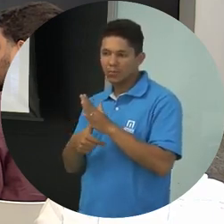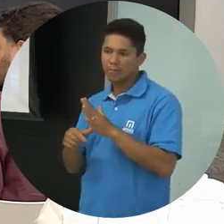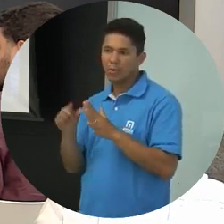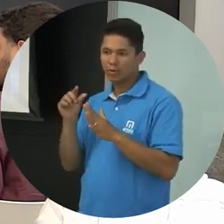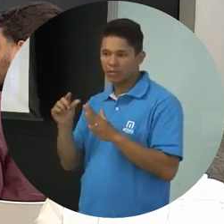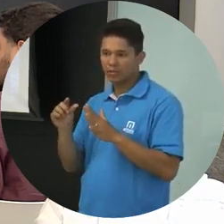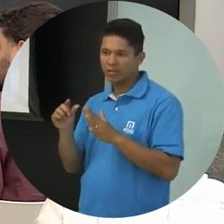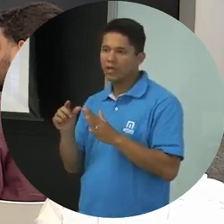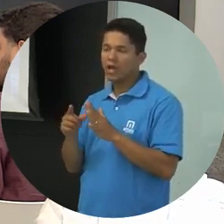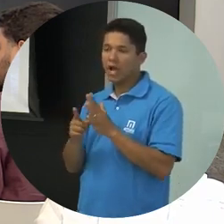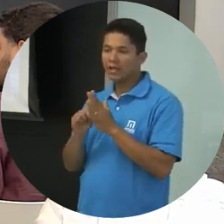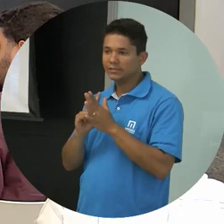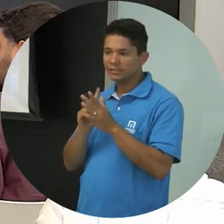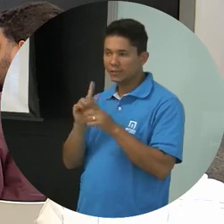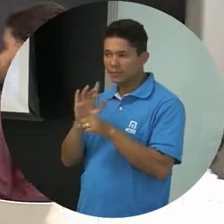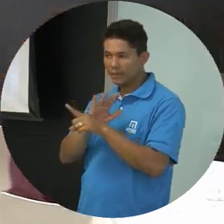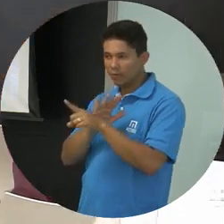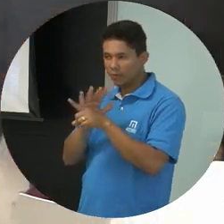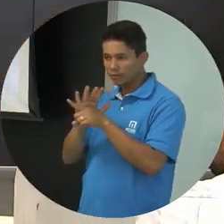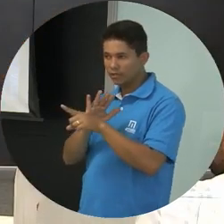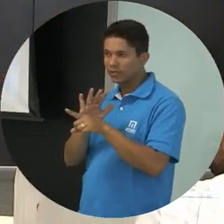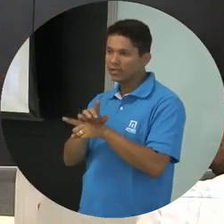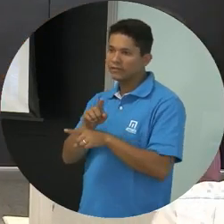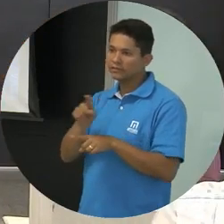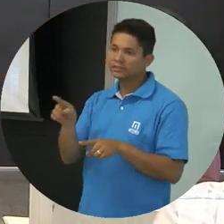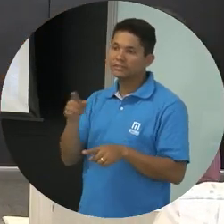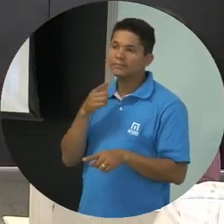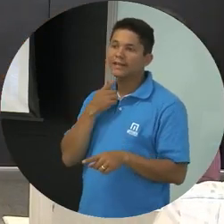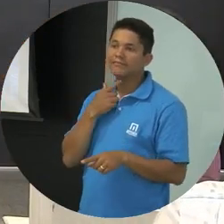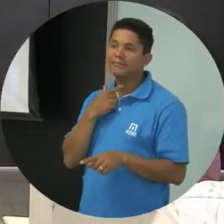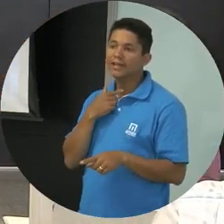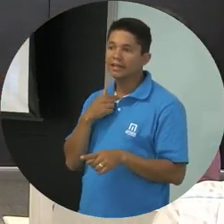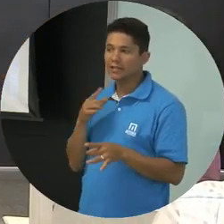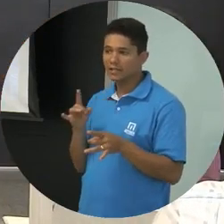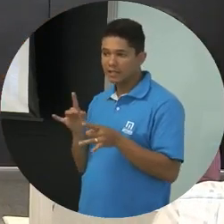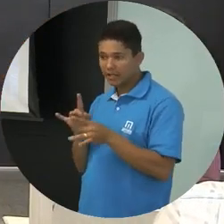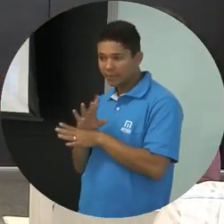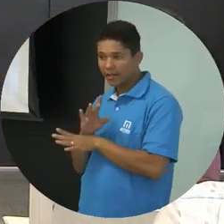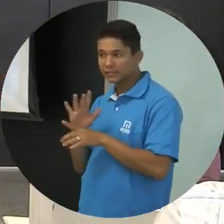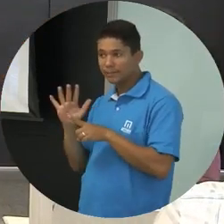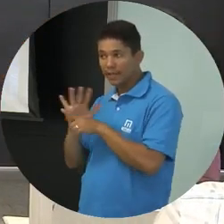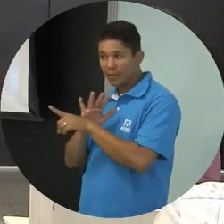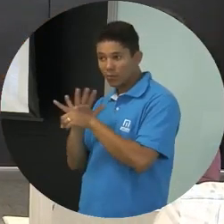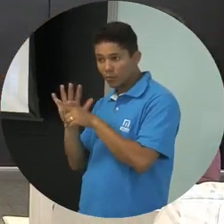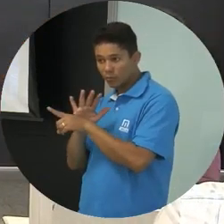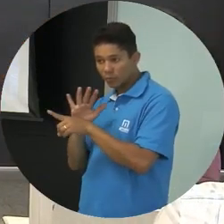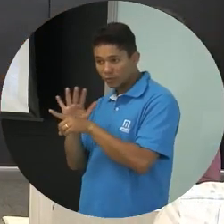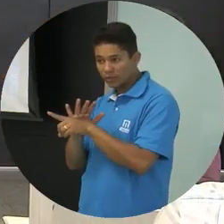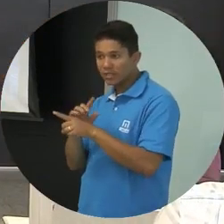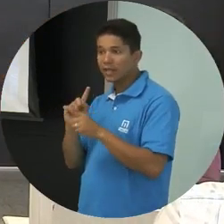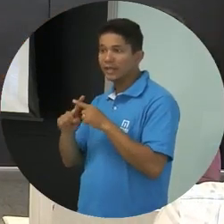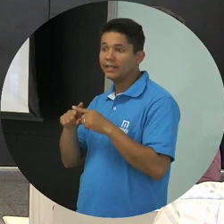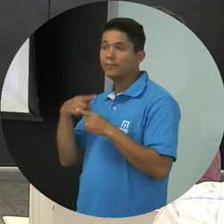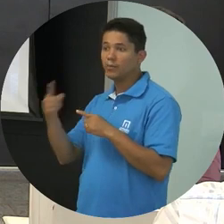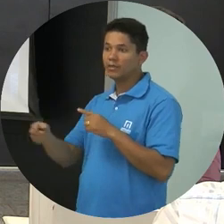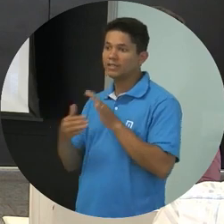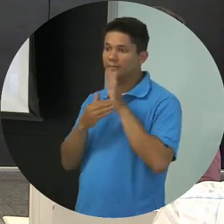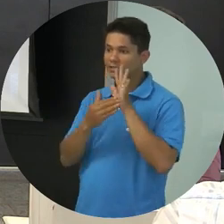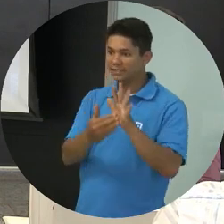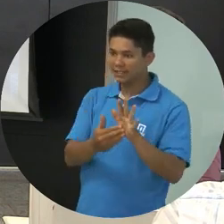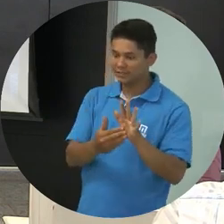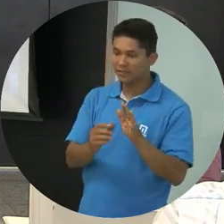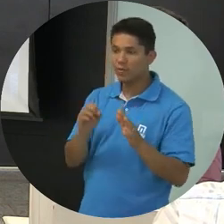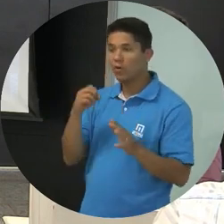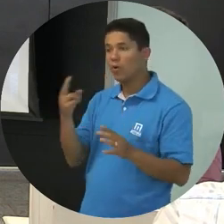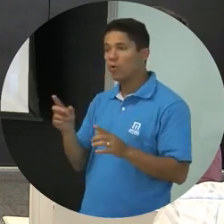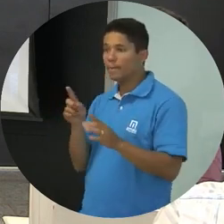Antes das perguntas, queria saber se vocês preferem terminar aqui as perguntas e engatar para a próxima apresentação, ou se depois da rodada